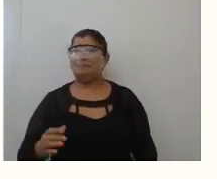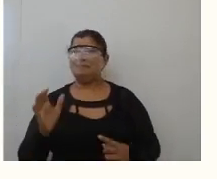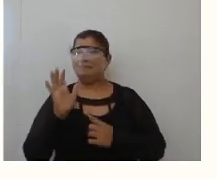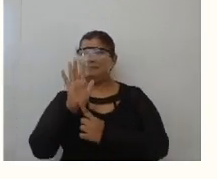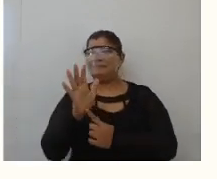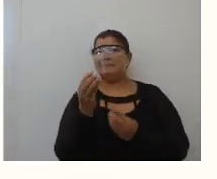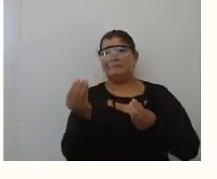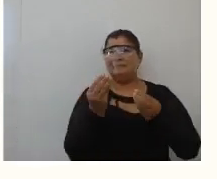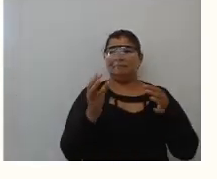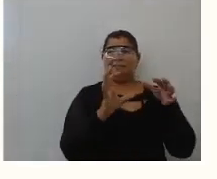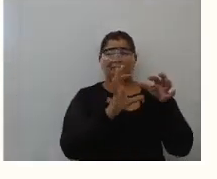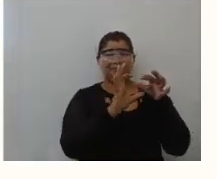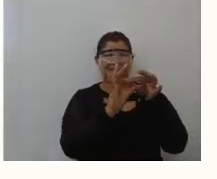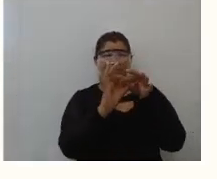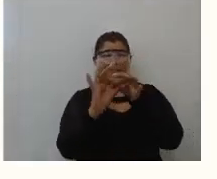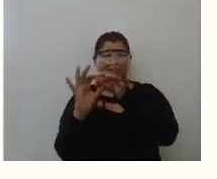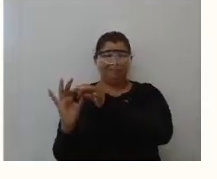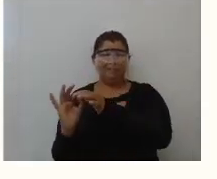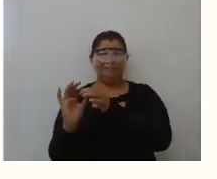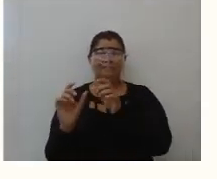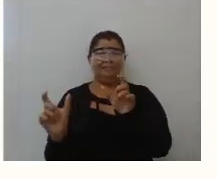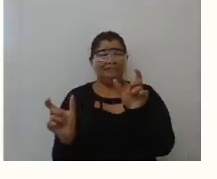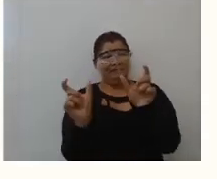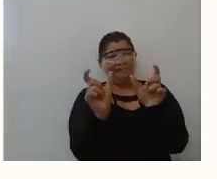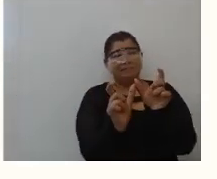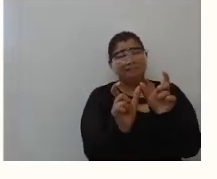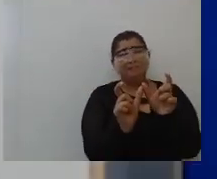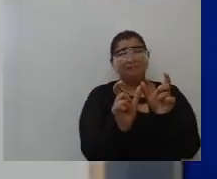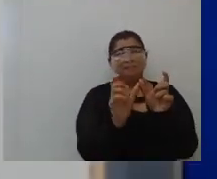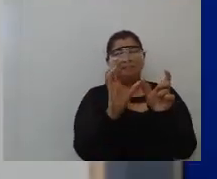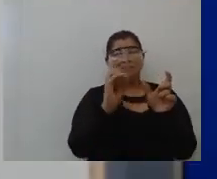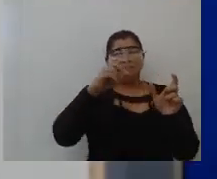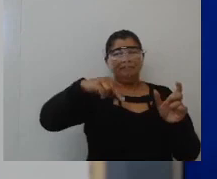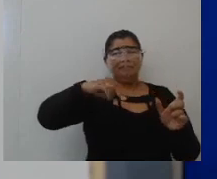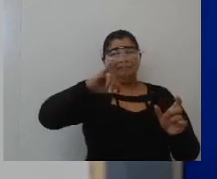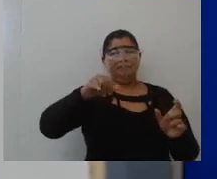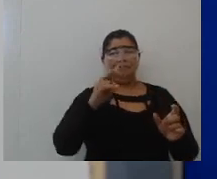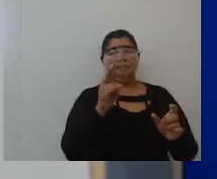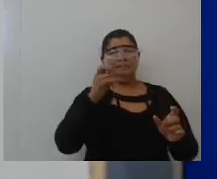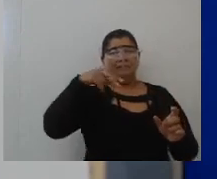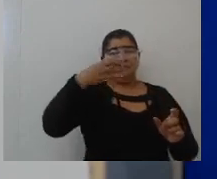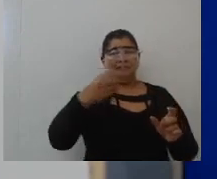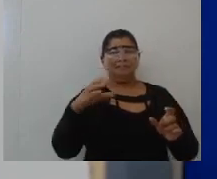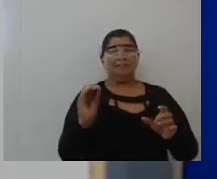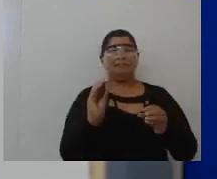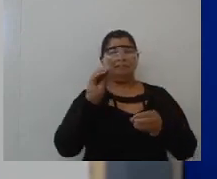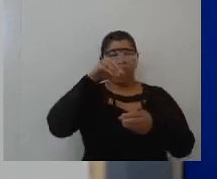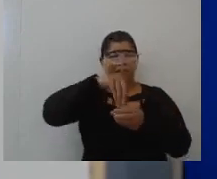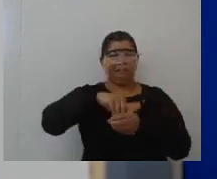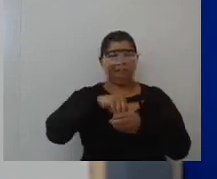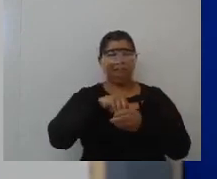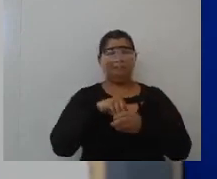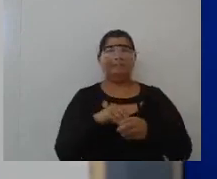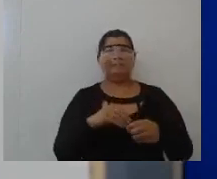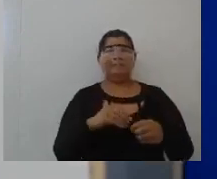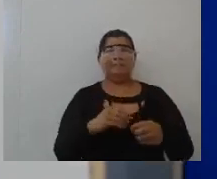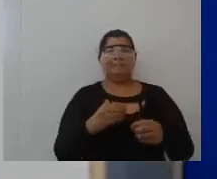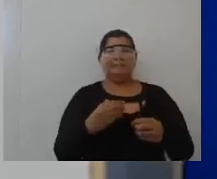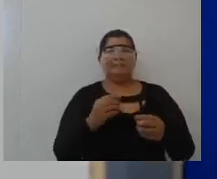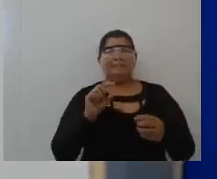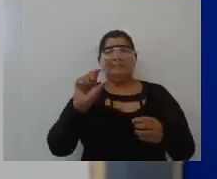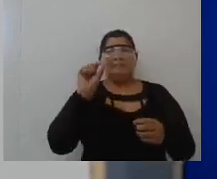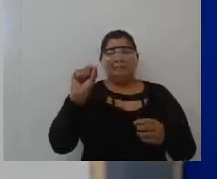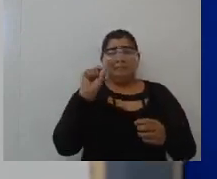Então se liga nisso. Olha, conjunção integrante que e a